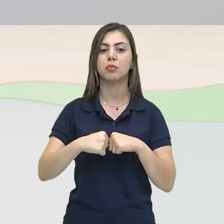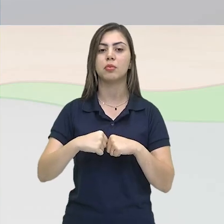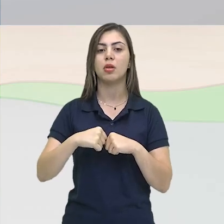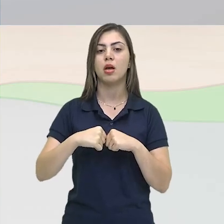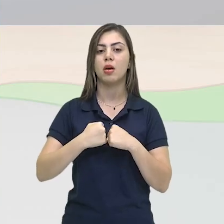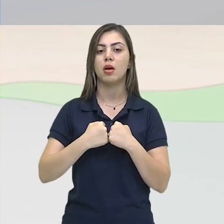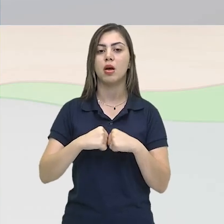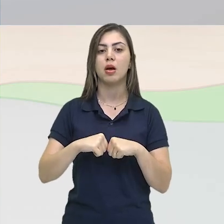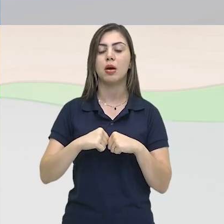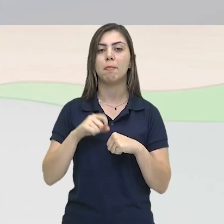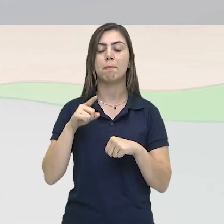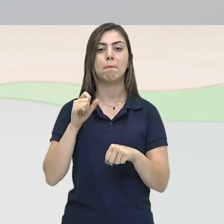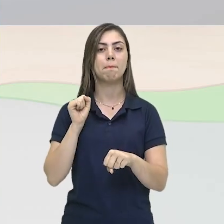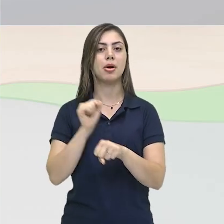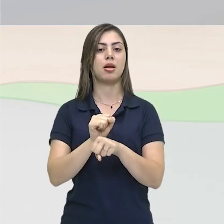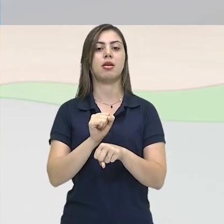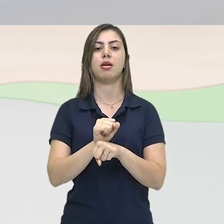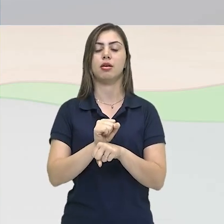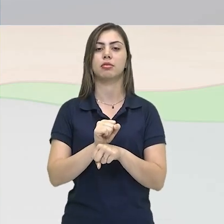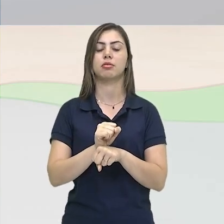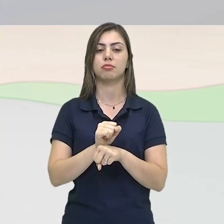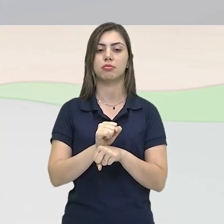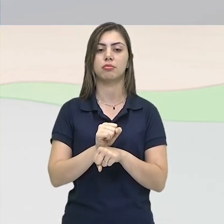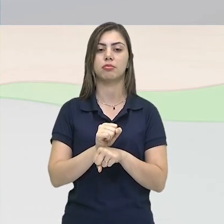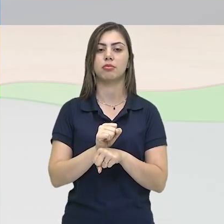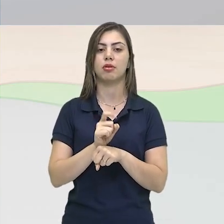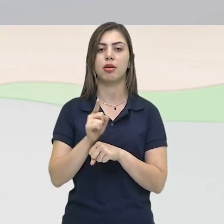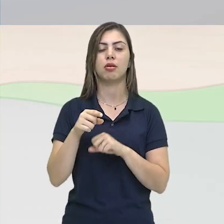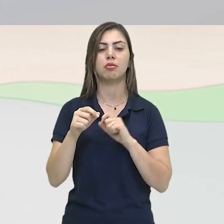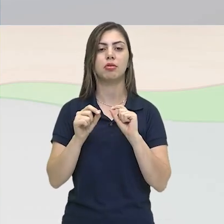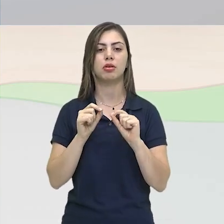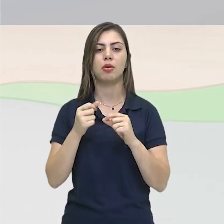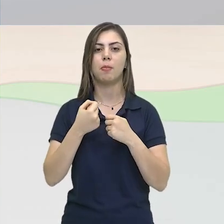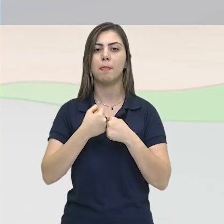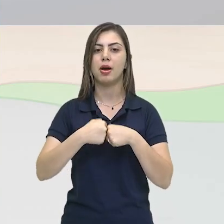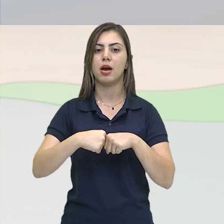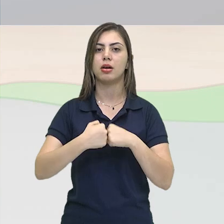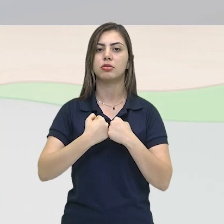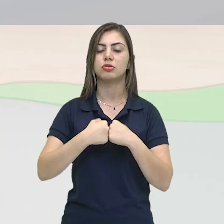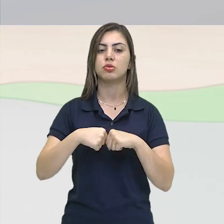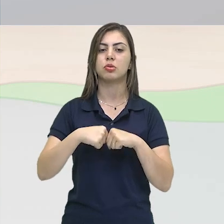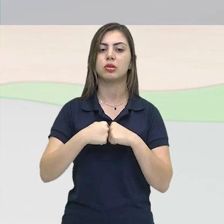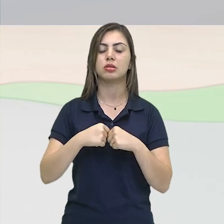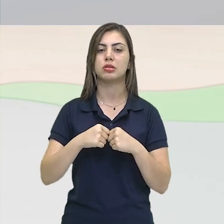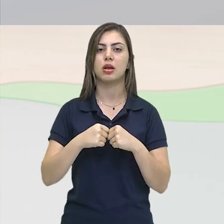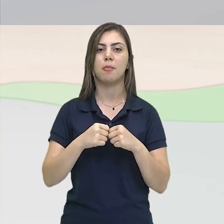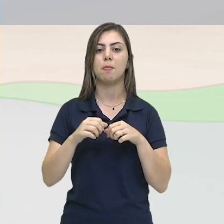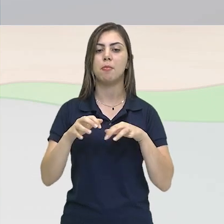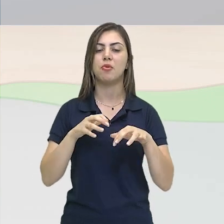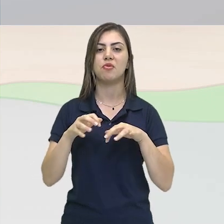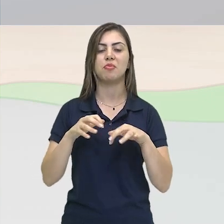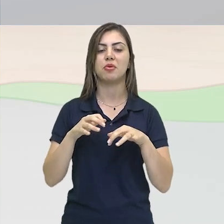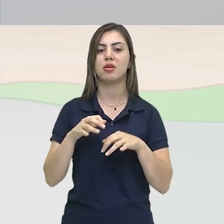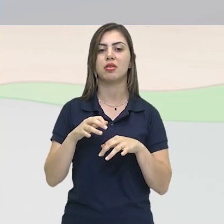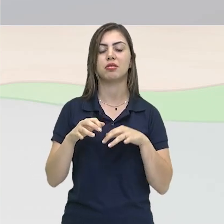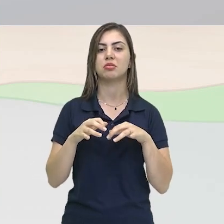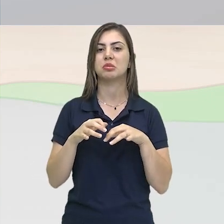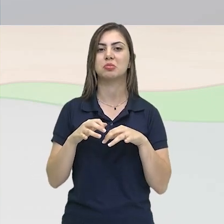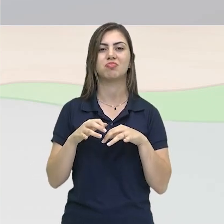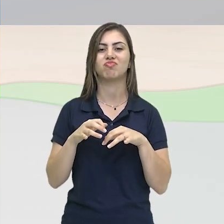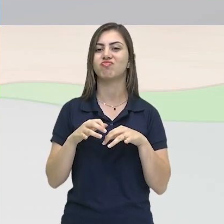móvel. Imóvel, isso é uma articulação que não permite